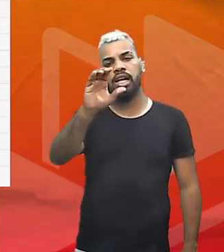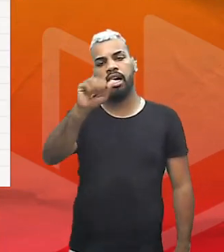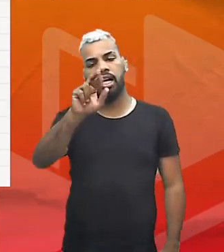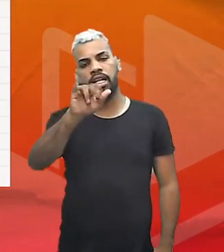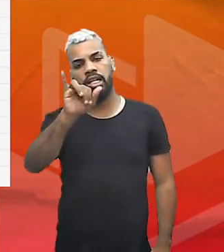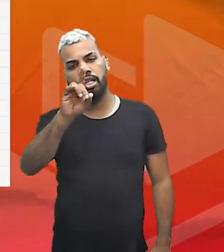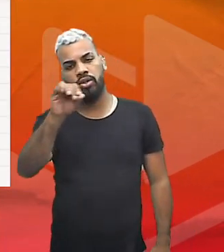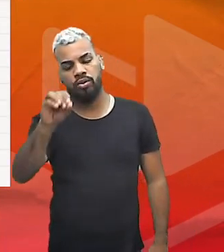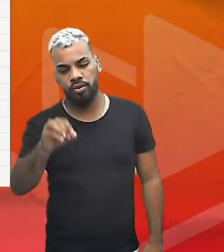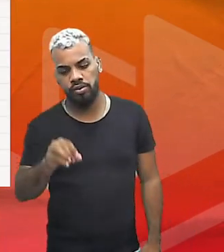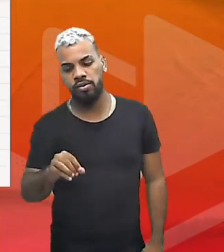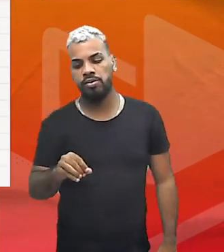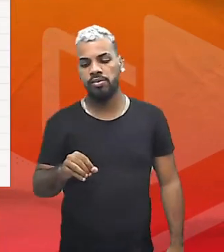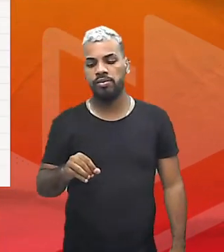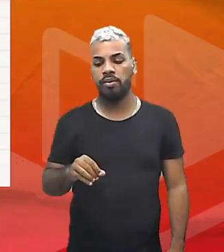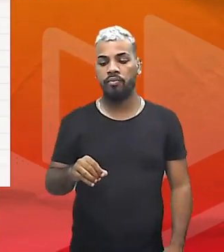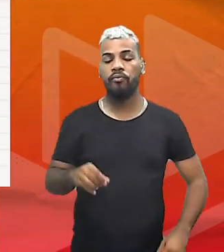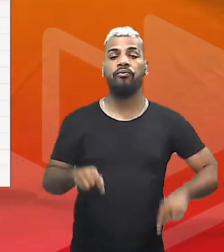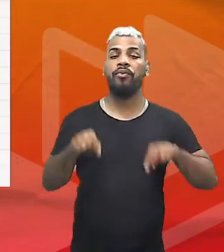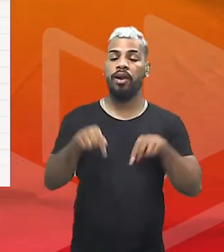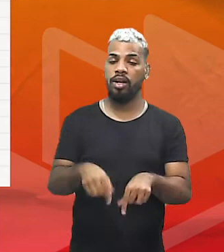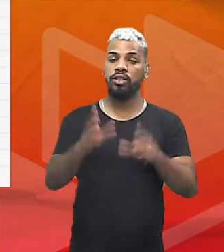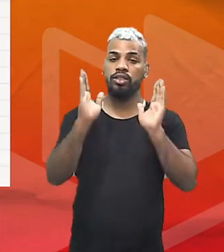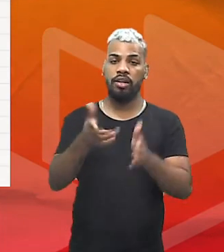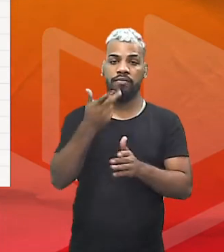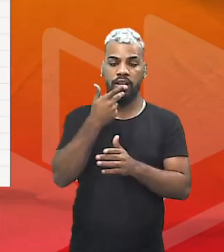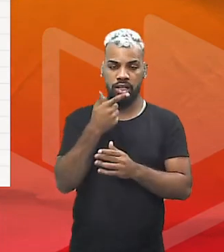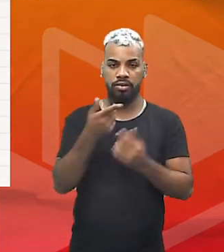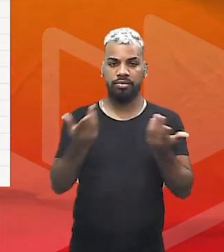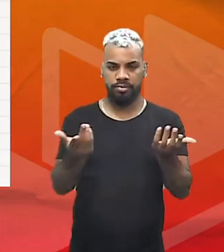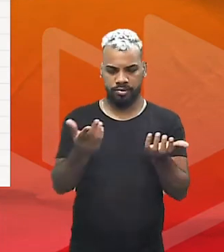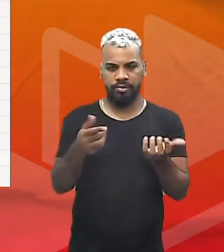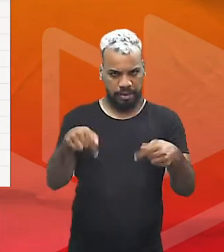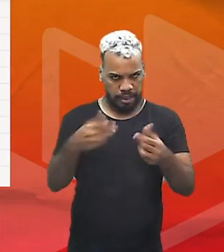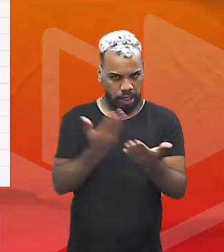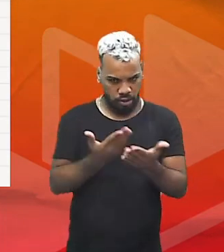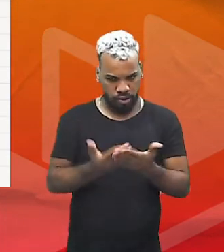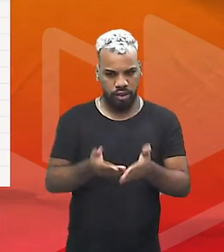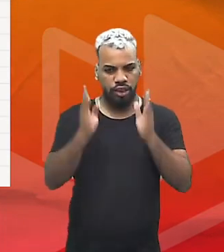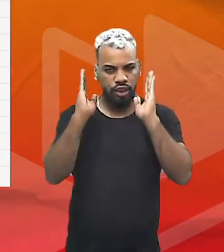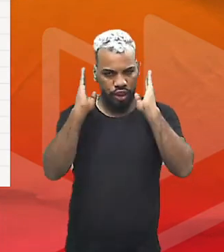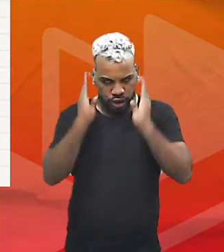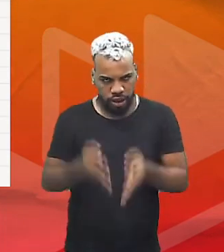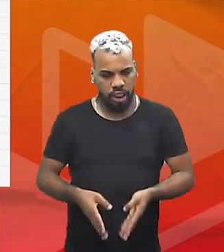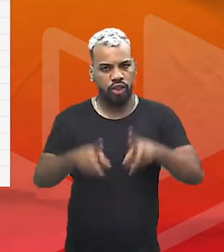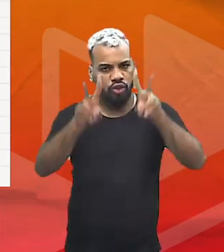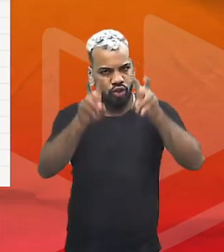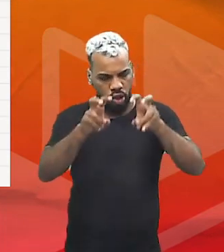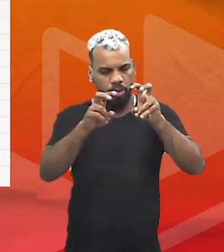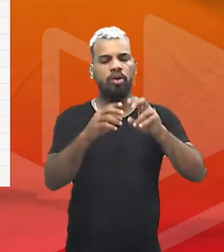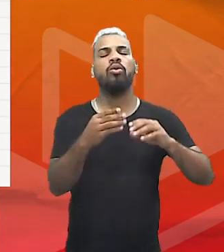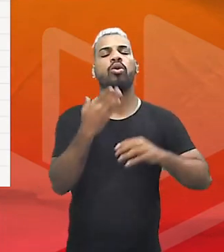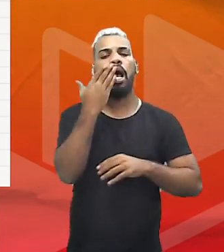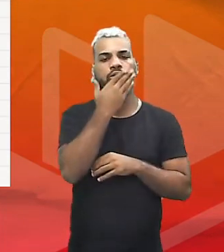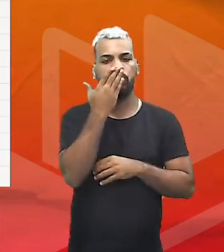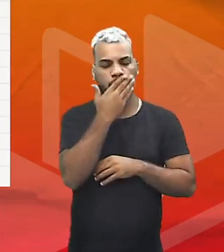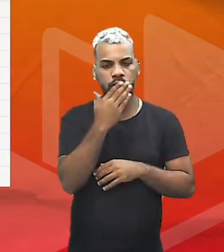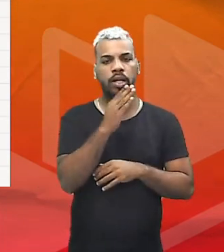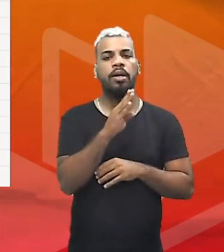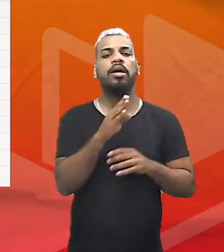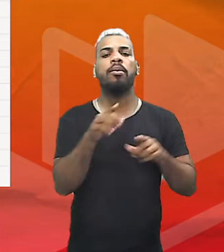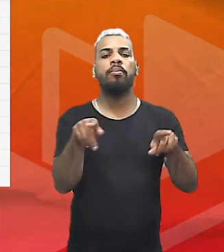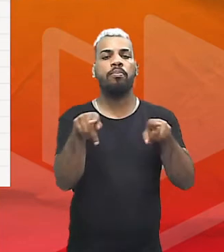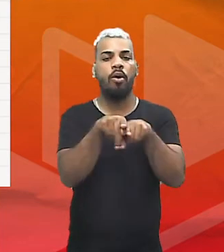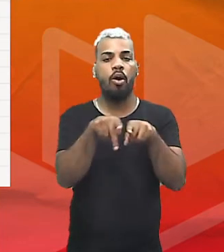tem que lembrar aqui não educapeier a gente já falou já falou bioquimicamente dos açúcares a gente vai dizer assim ó